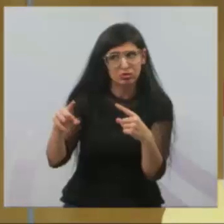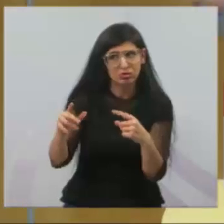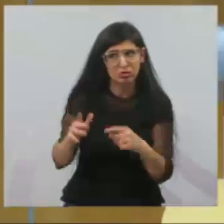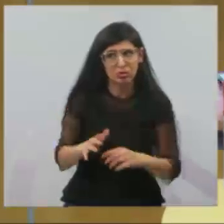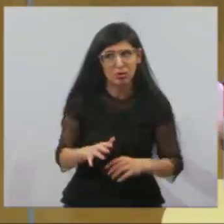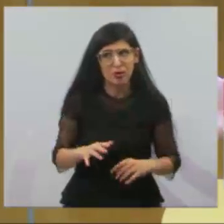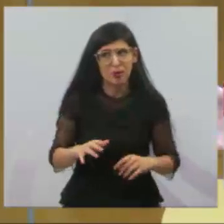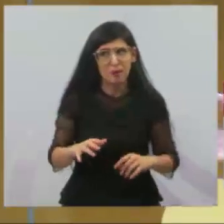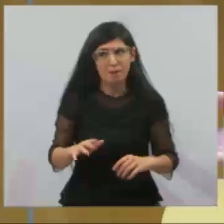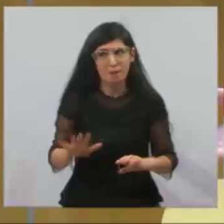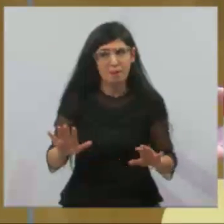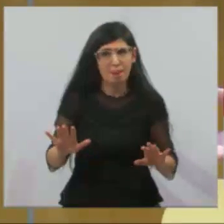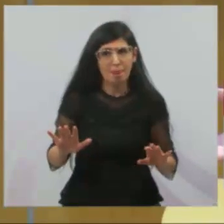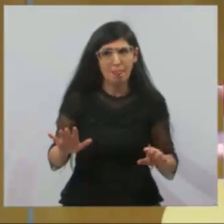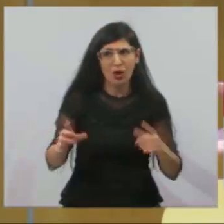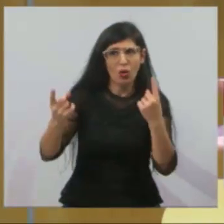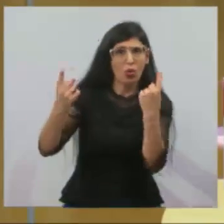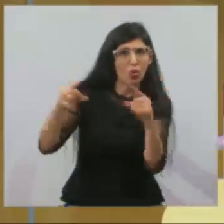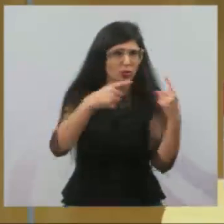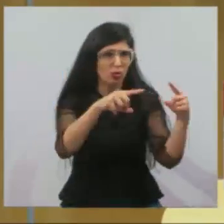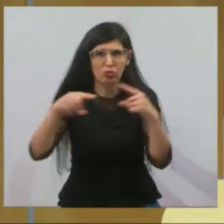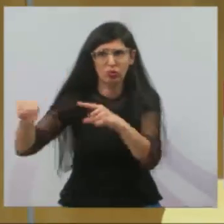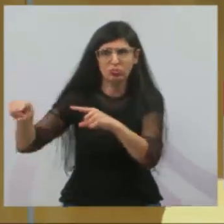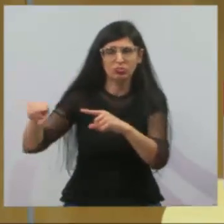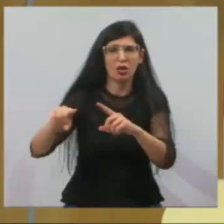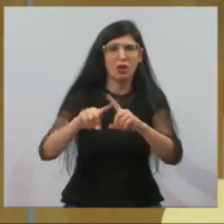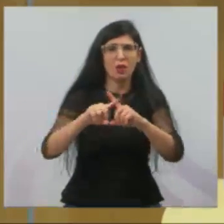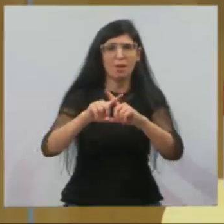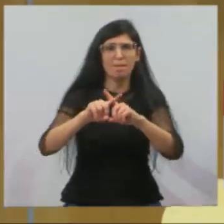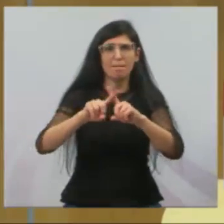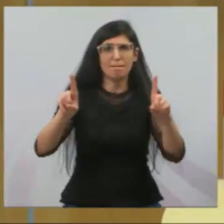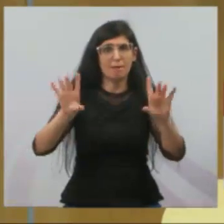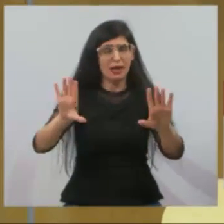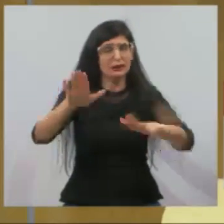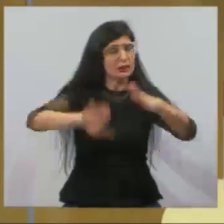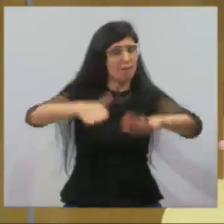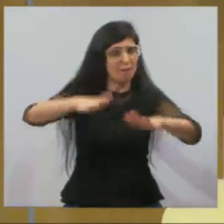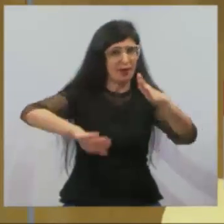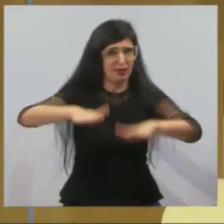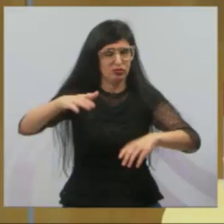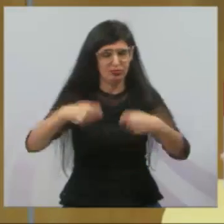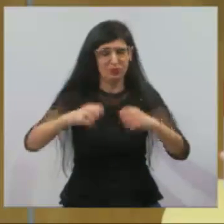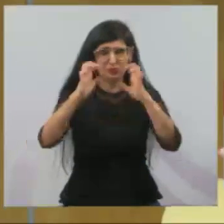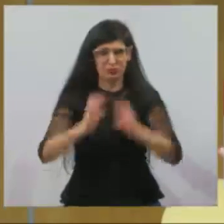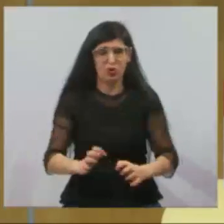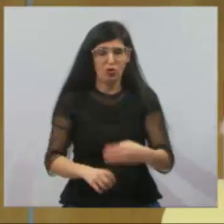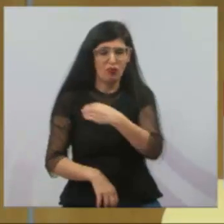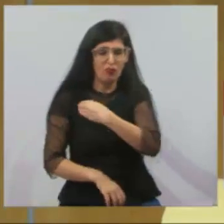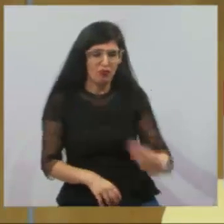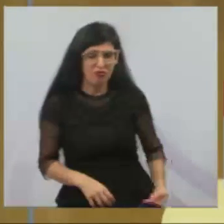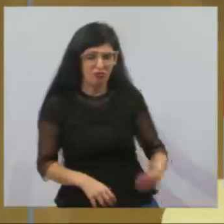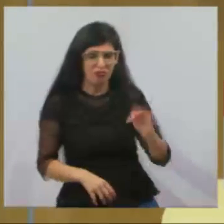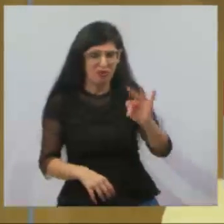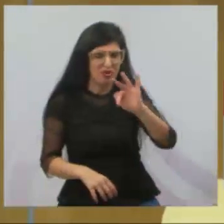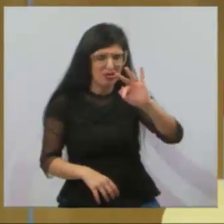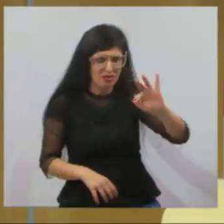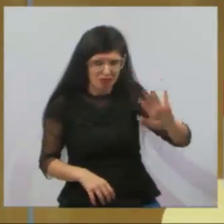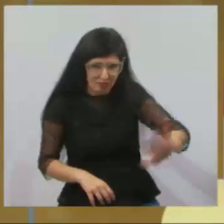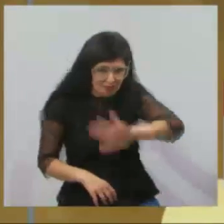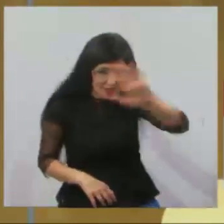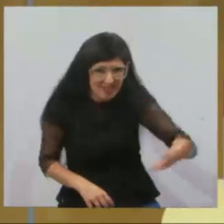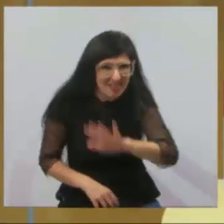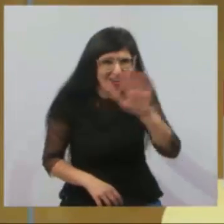contra isso, mas nós estamos com a faca no pescoço. Foi uma determinação covarde do governo federal, do governo do